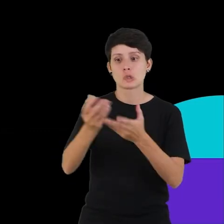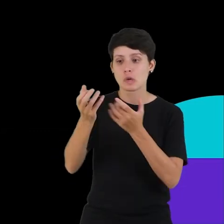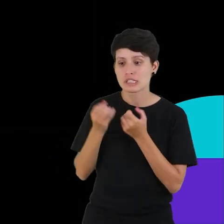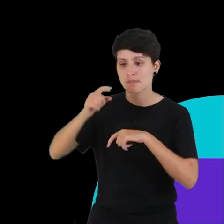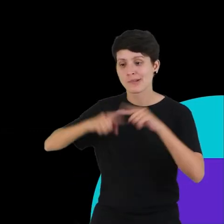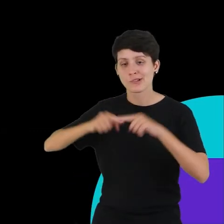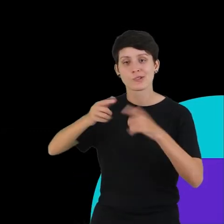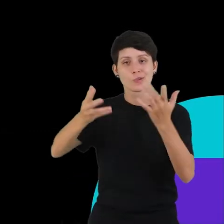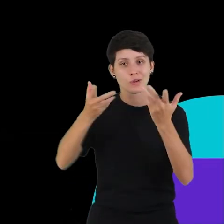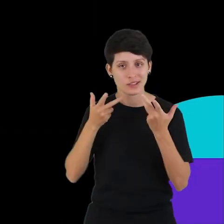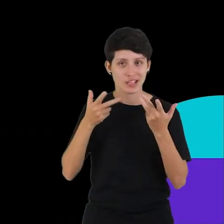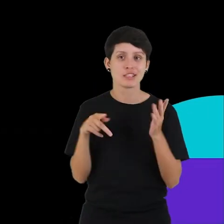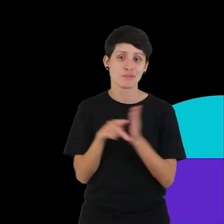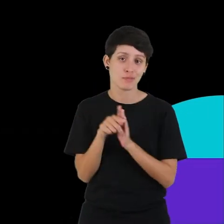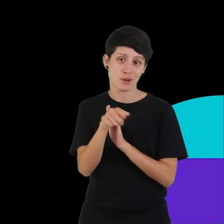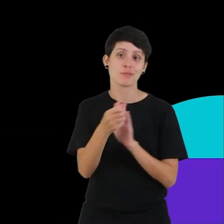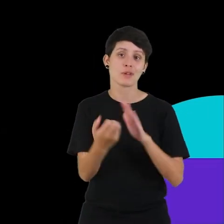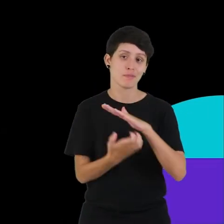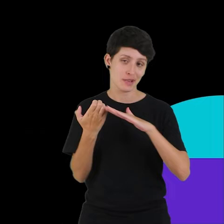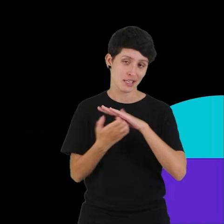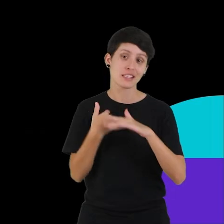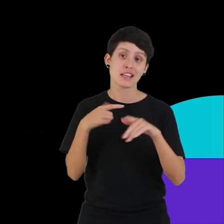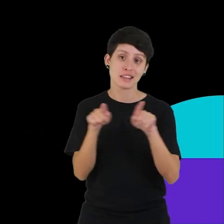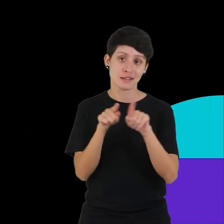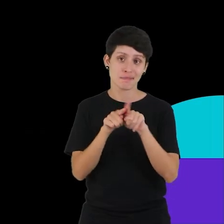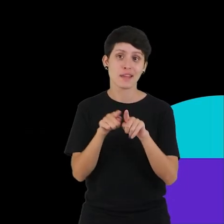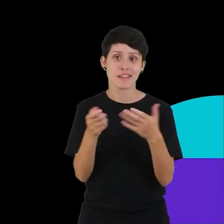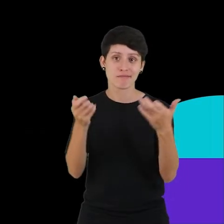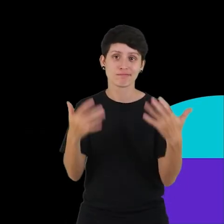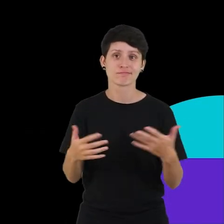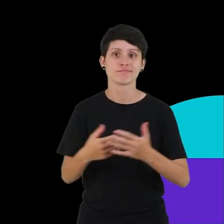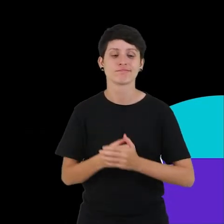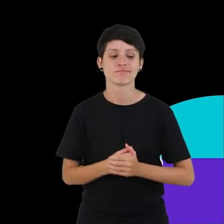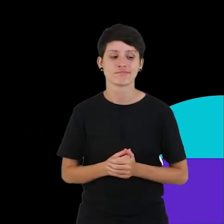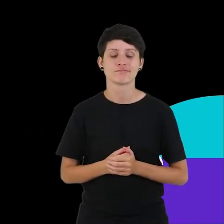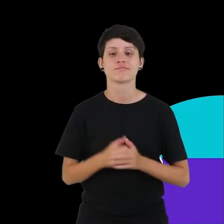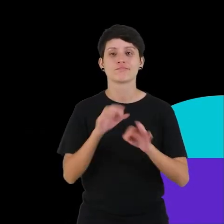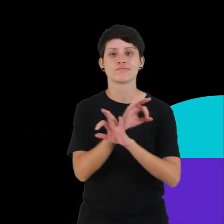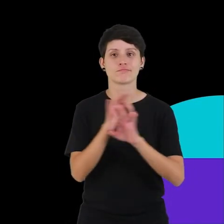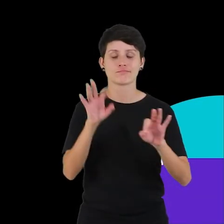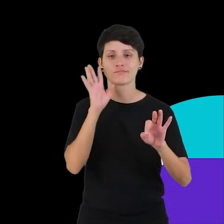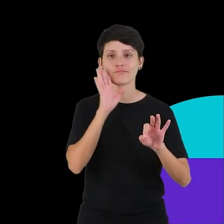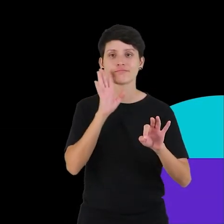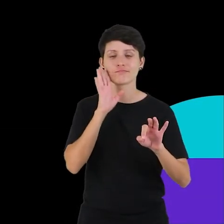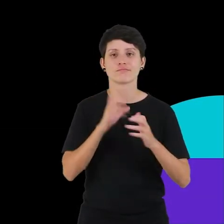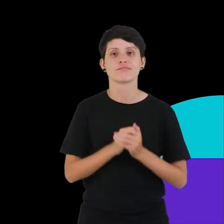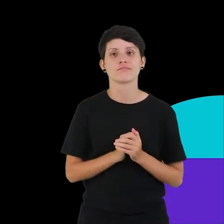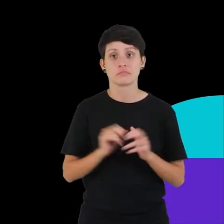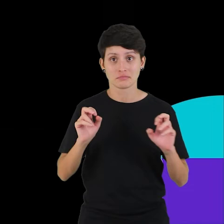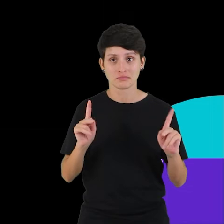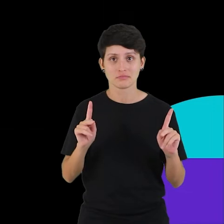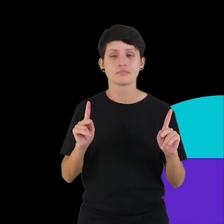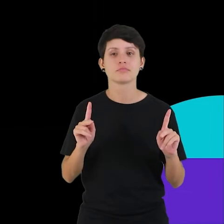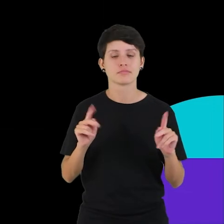Legal. Então tem uma coisa, né, que produtos Nestlé são produtos que as pessoas